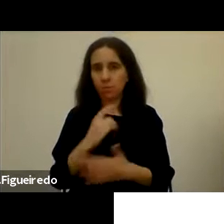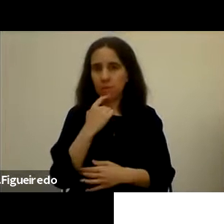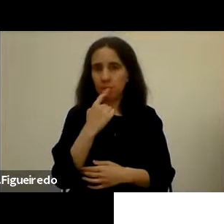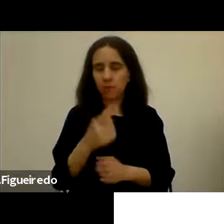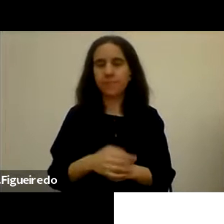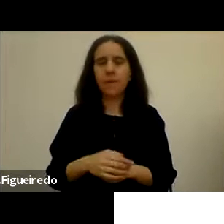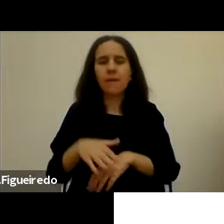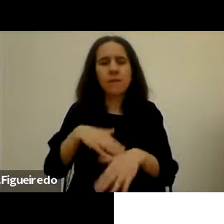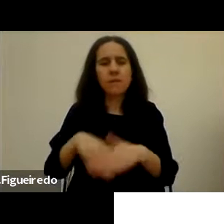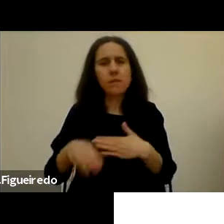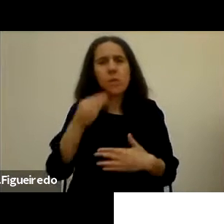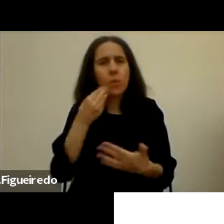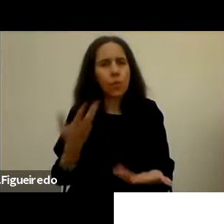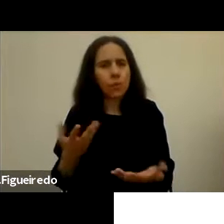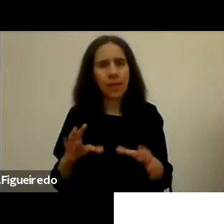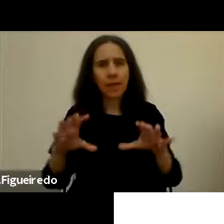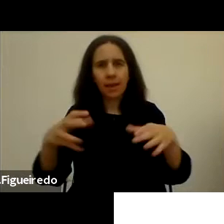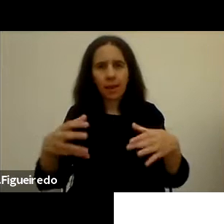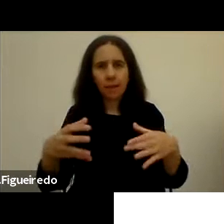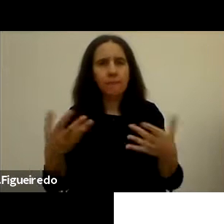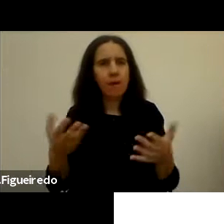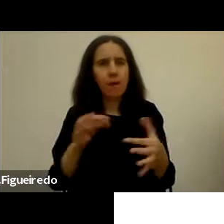fazer, como é que a equipa se coordenará,